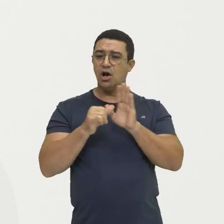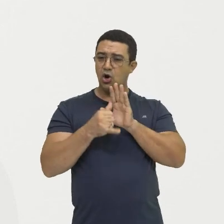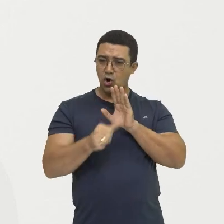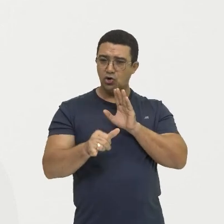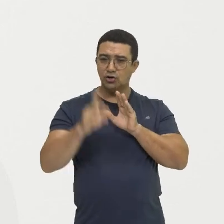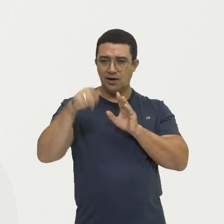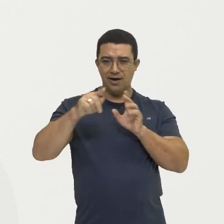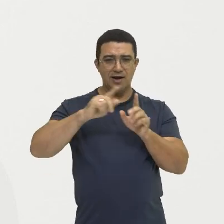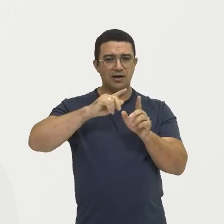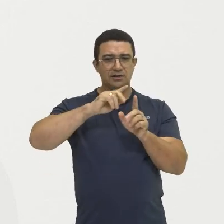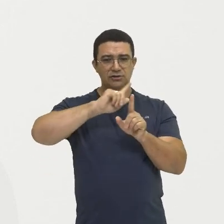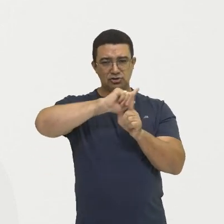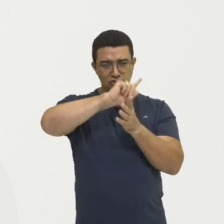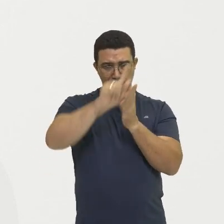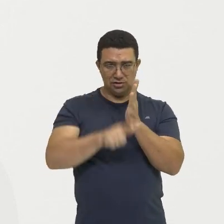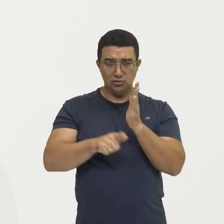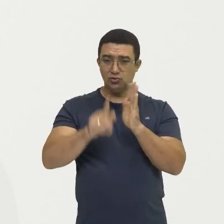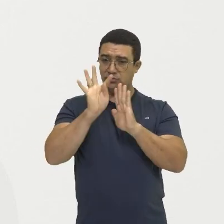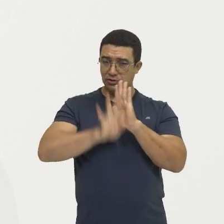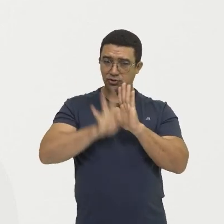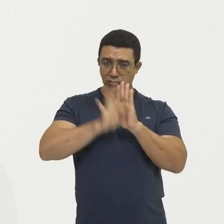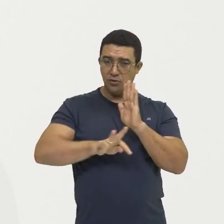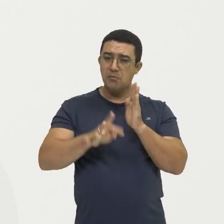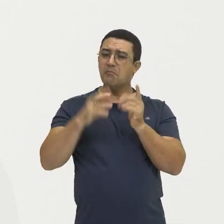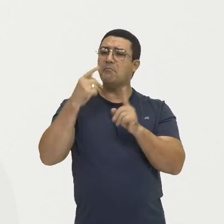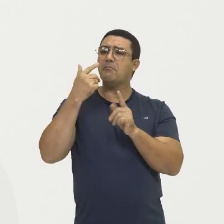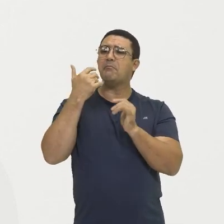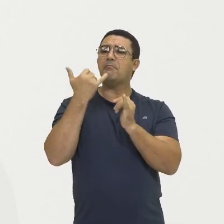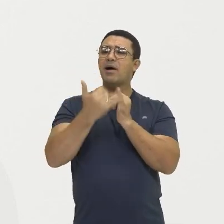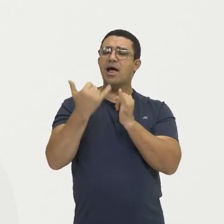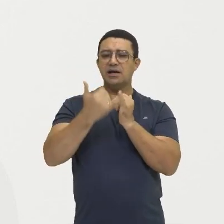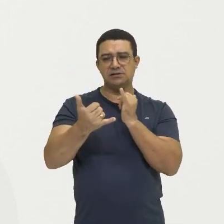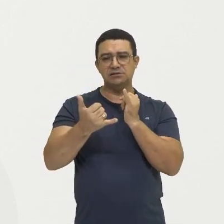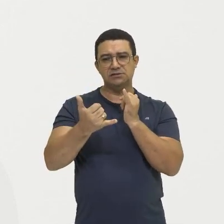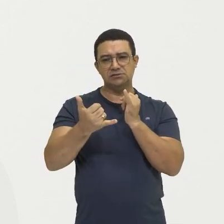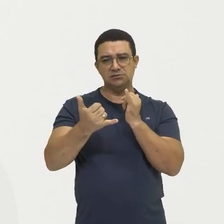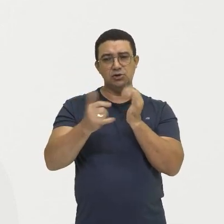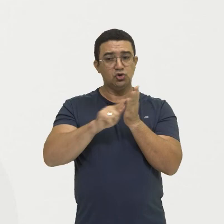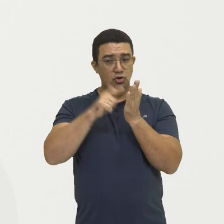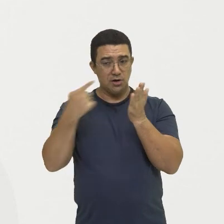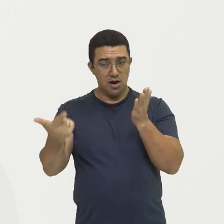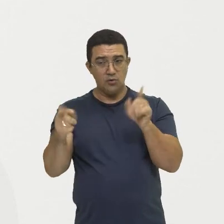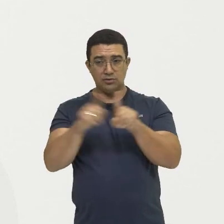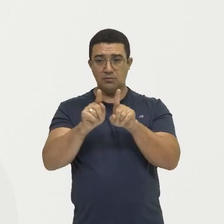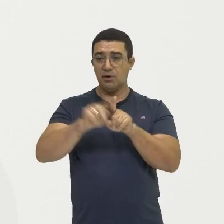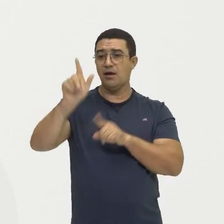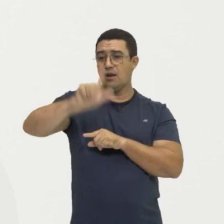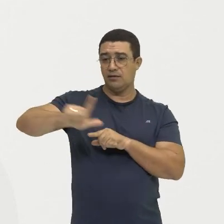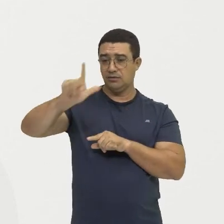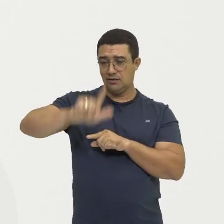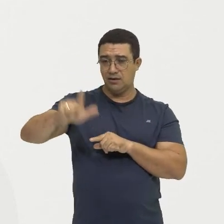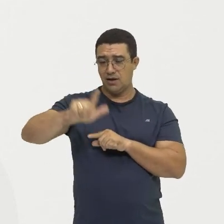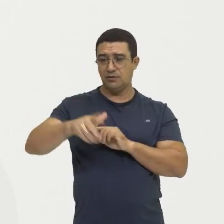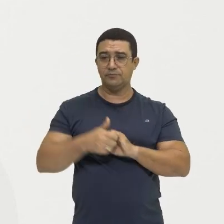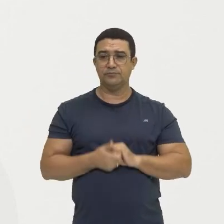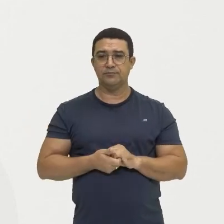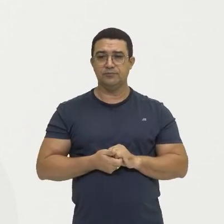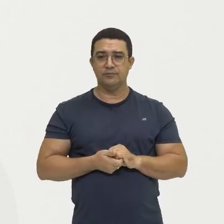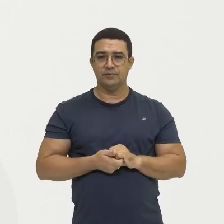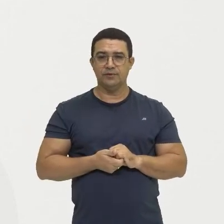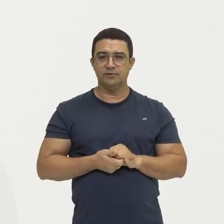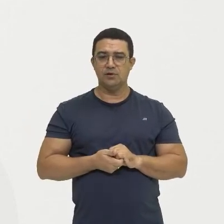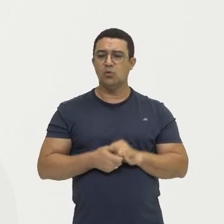gênero textual que está entre o estilo jornalístico e também literário, e que tem como ponto de partida os acontecimentos